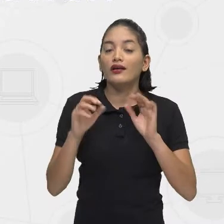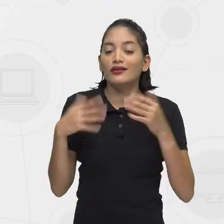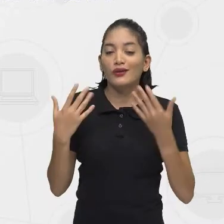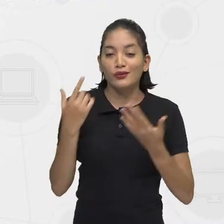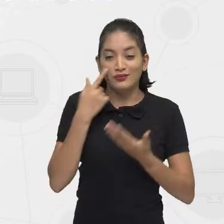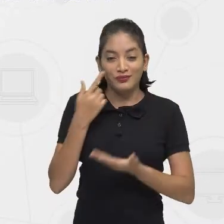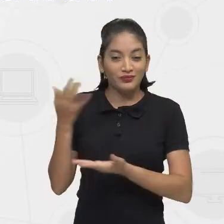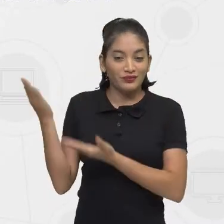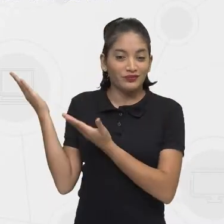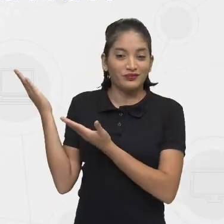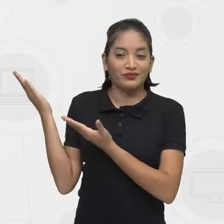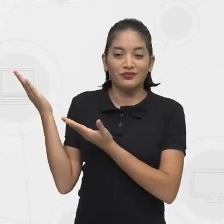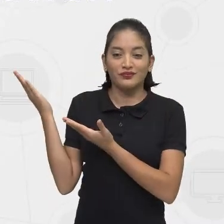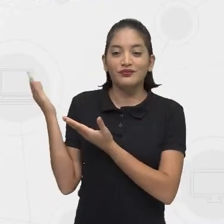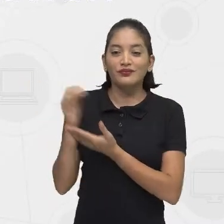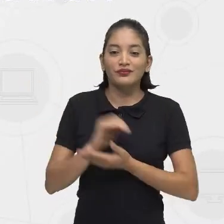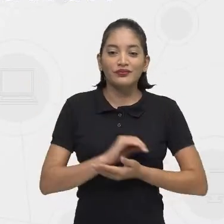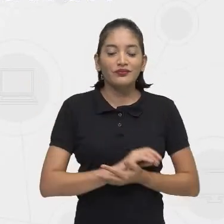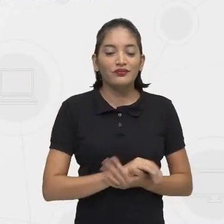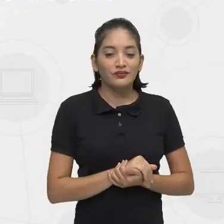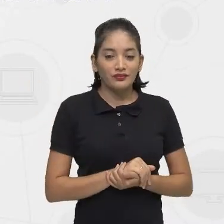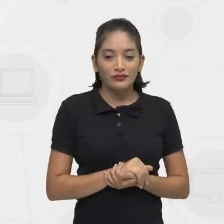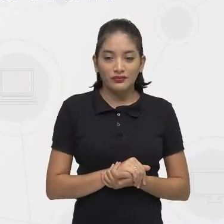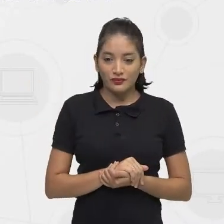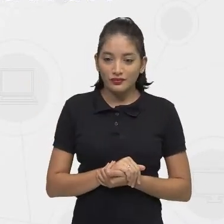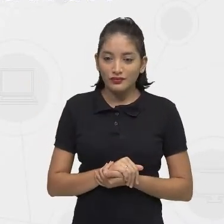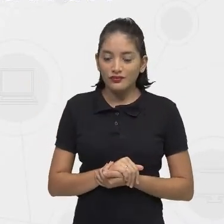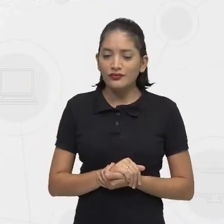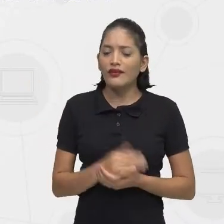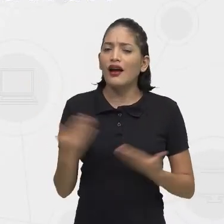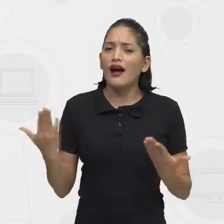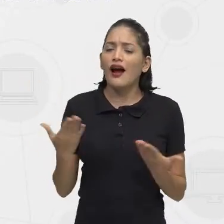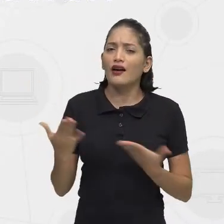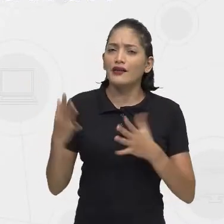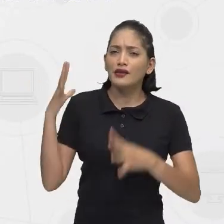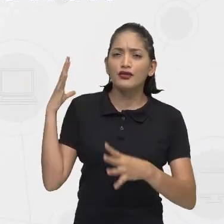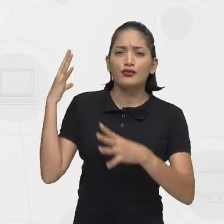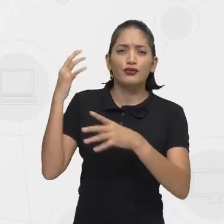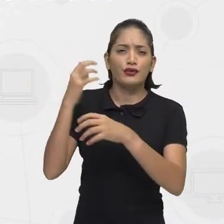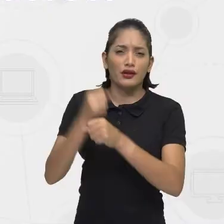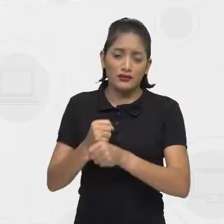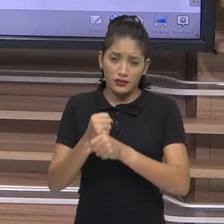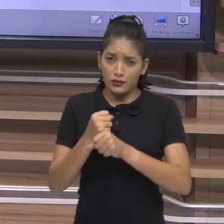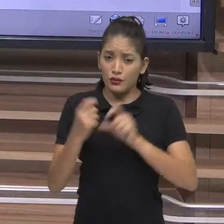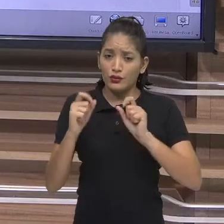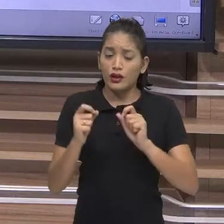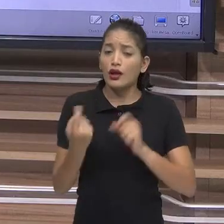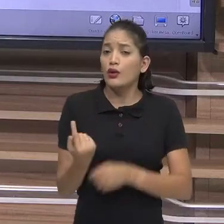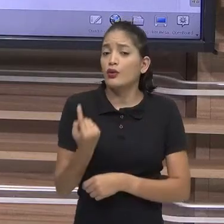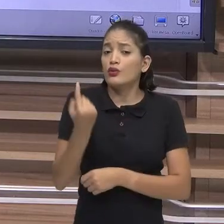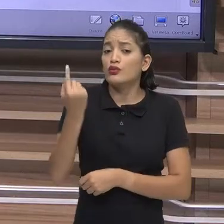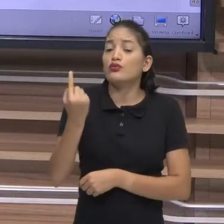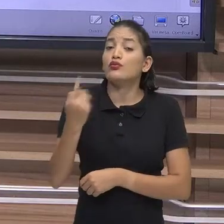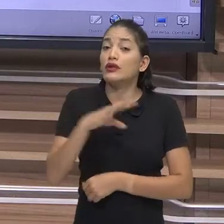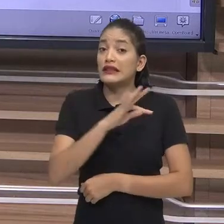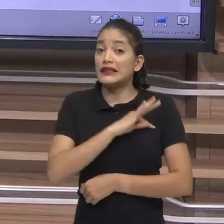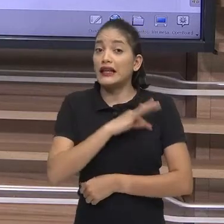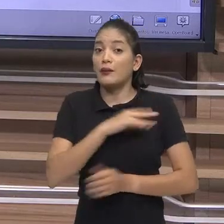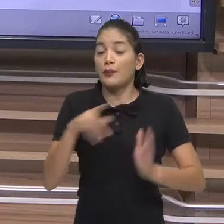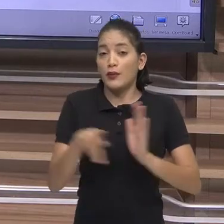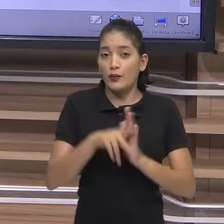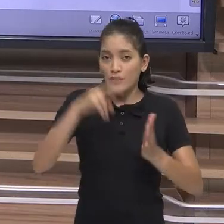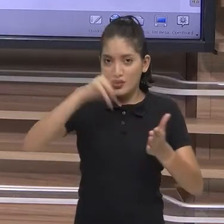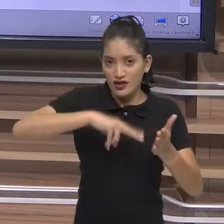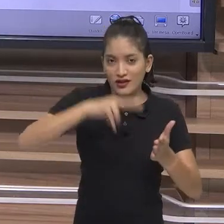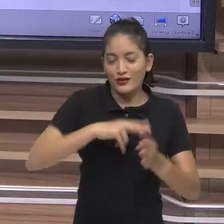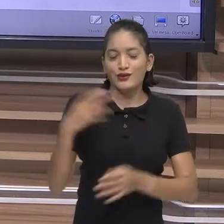Strategies, ok? Reading Strategies, Review. Vamos fazer uma revisão aqui de uma técnica de leitura